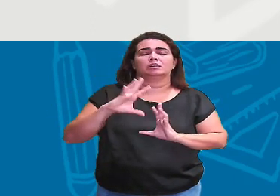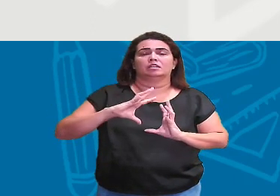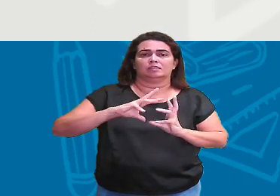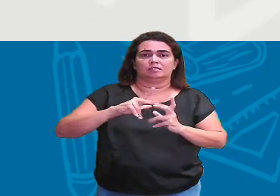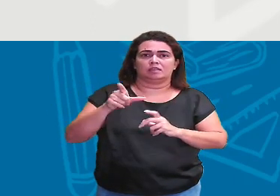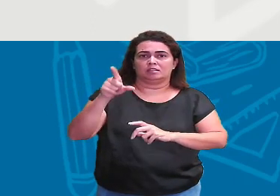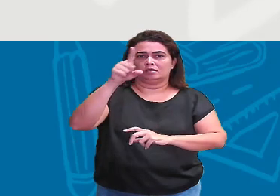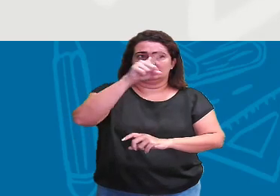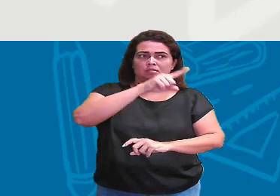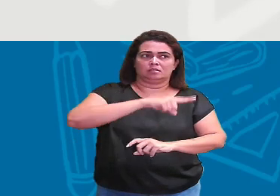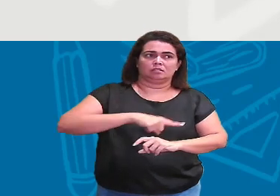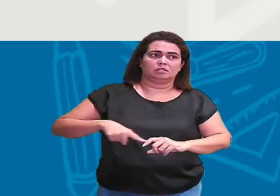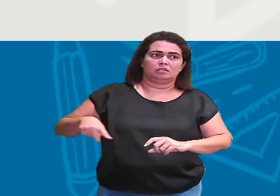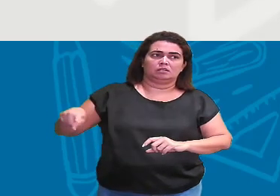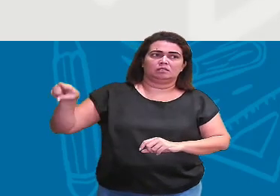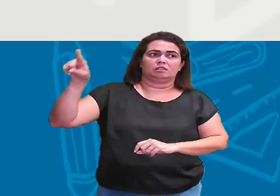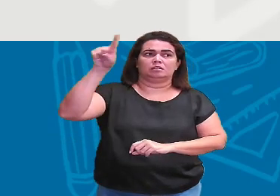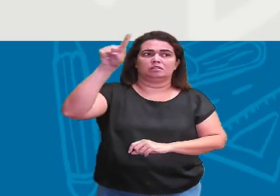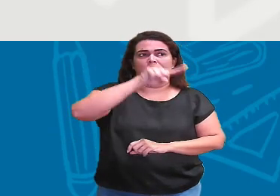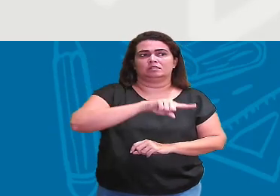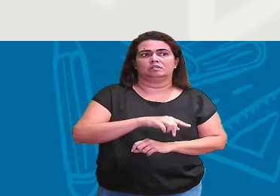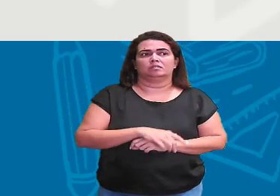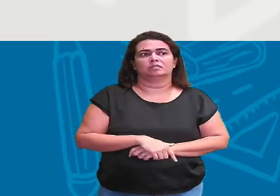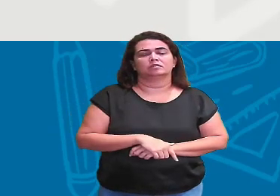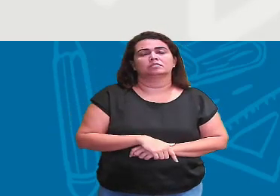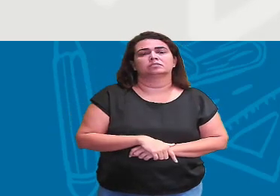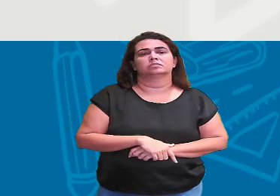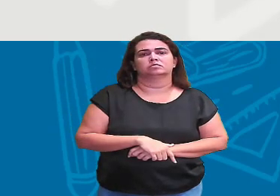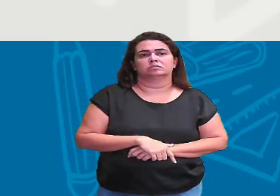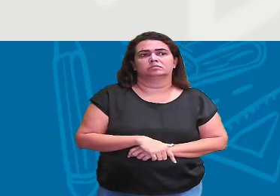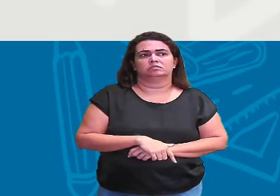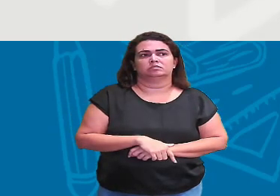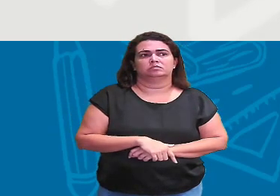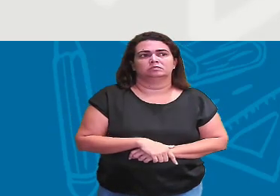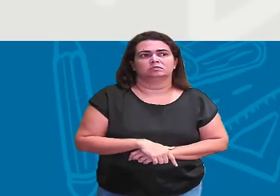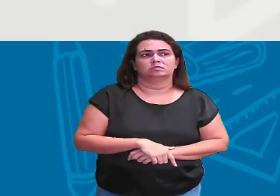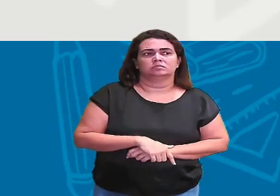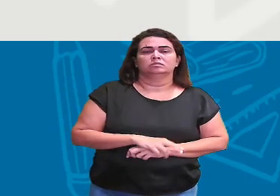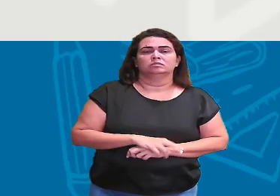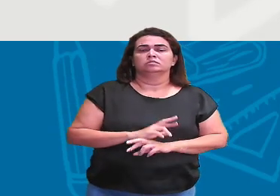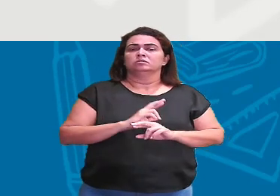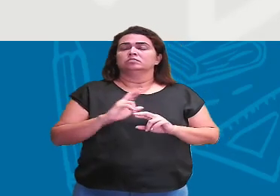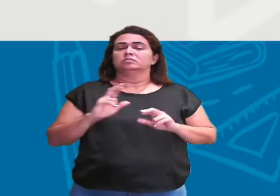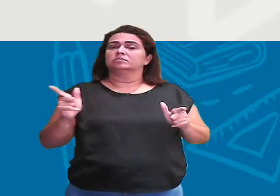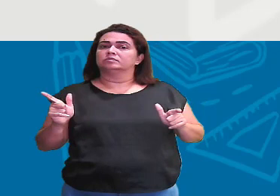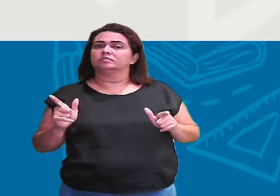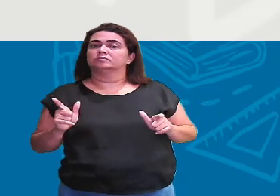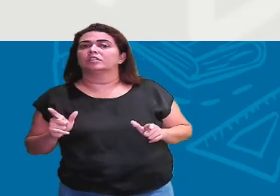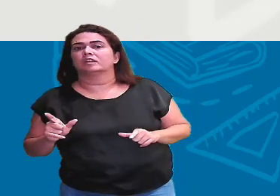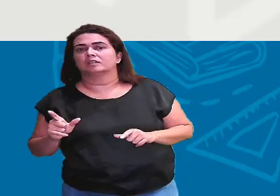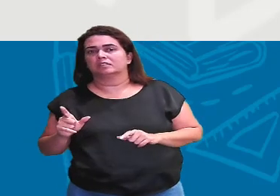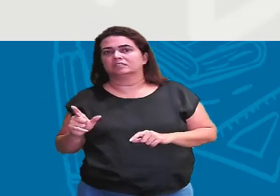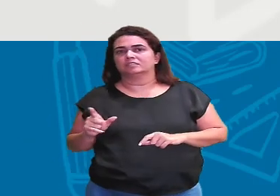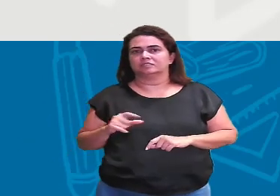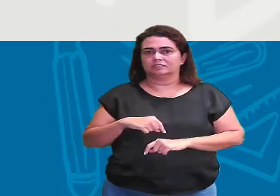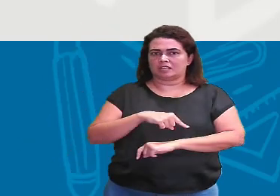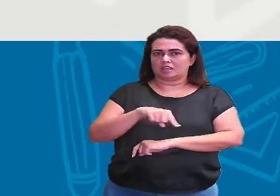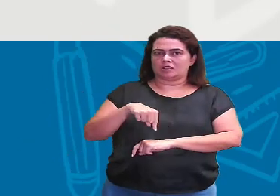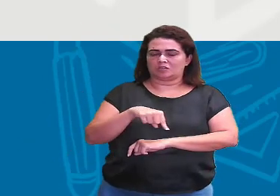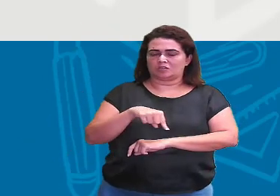é como se você estivesse vindo da sua direita para a sua esquerda, no movimento contrário ao dos ponteiros do